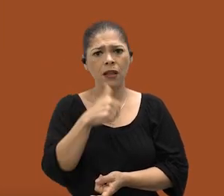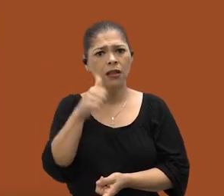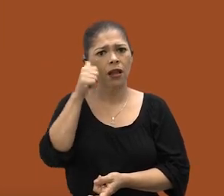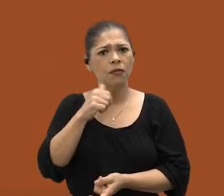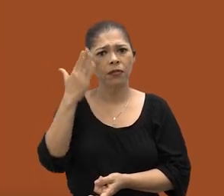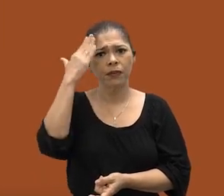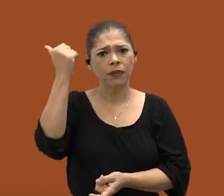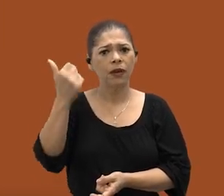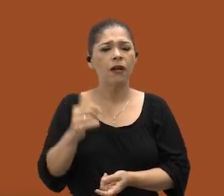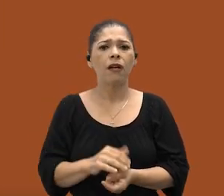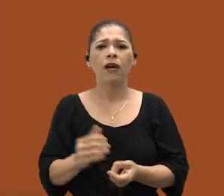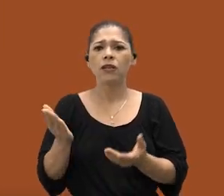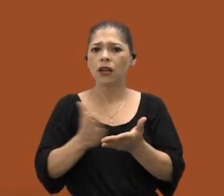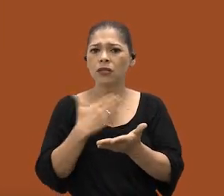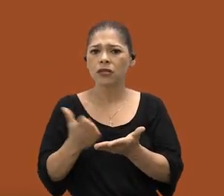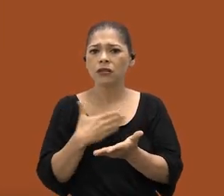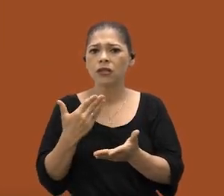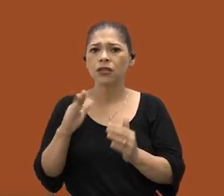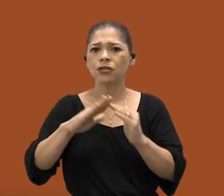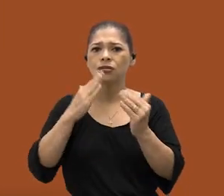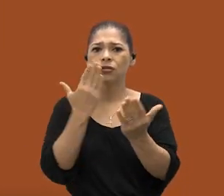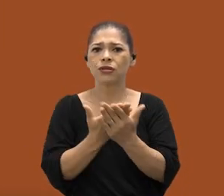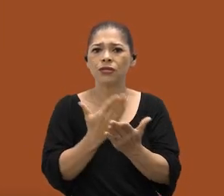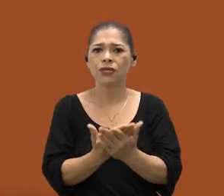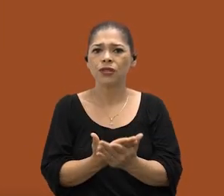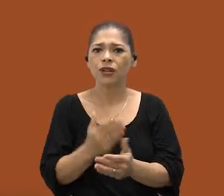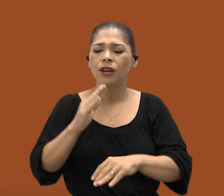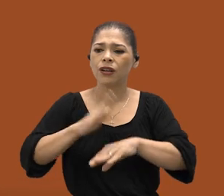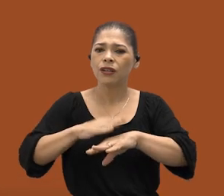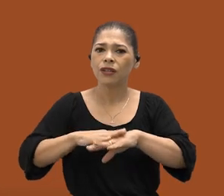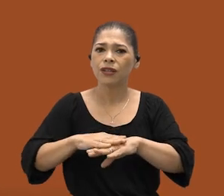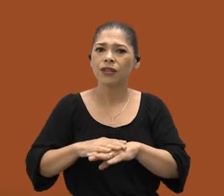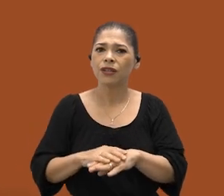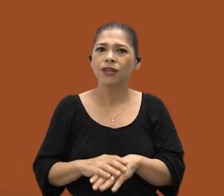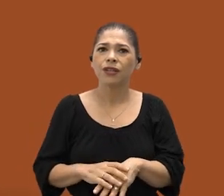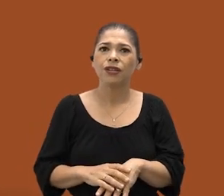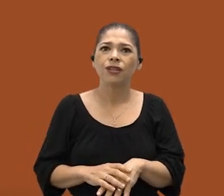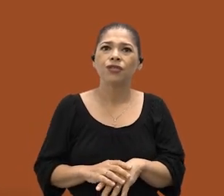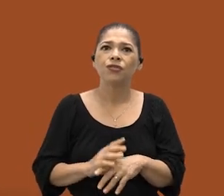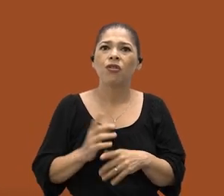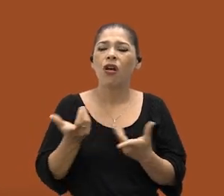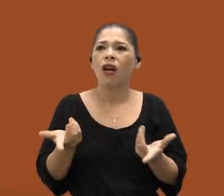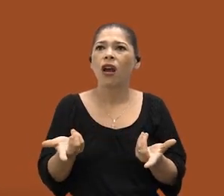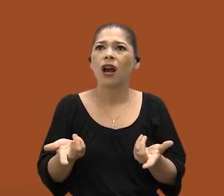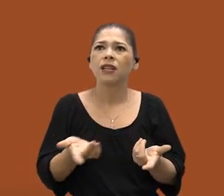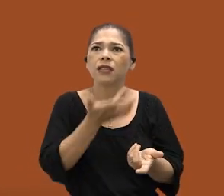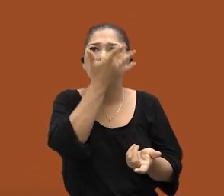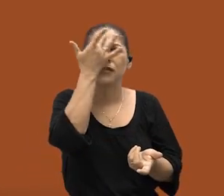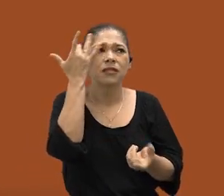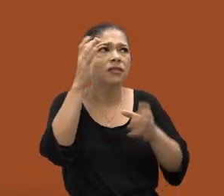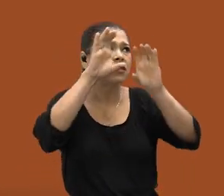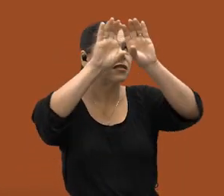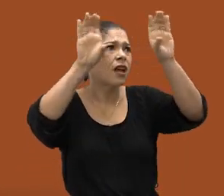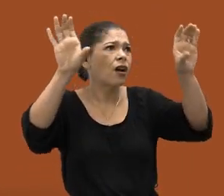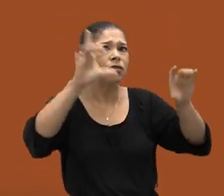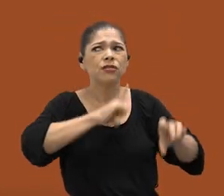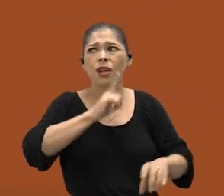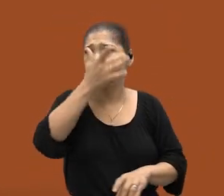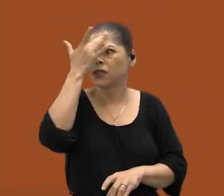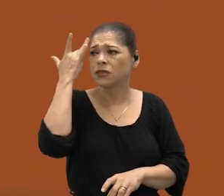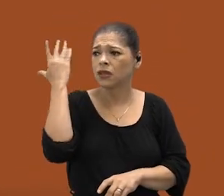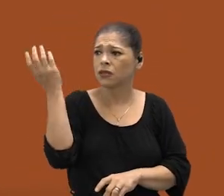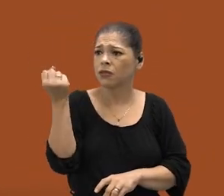mas ela foi construída com estudo então ela foi construída em um universo branque que o céu é tinham pessoas brancas aí eu lembrei